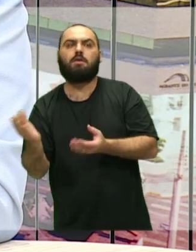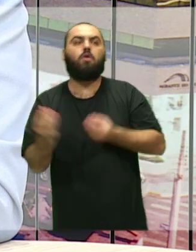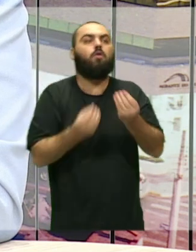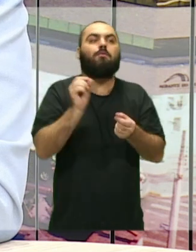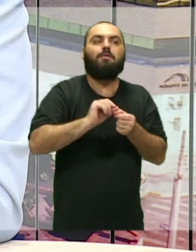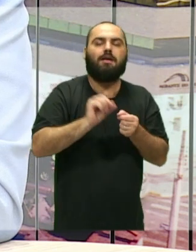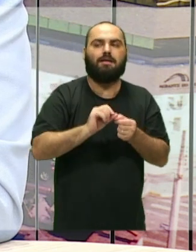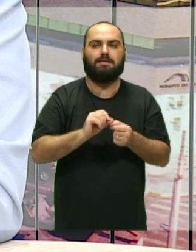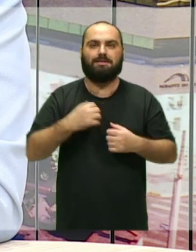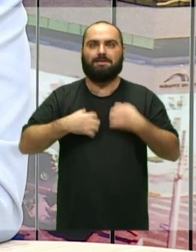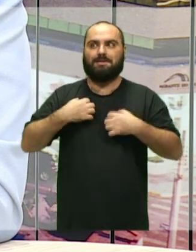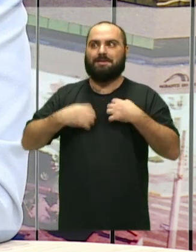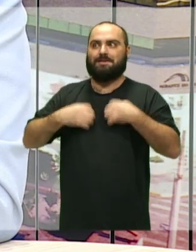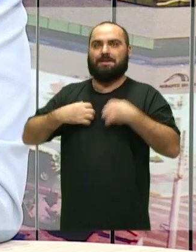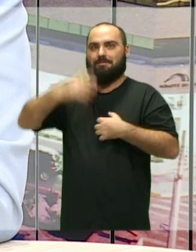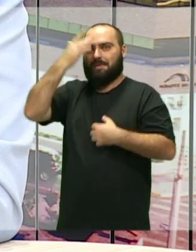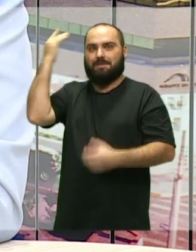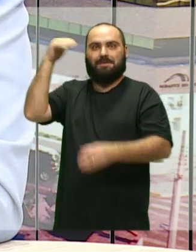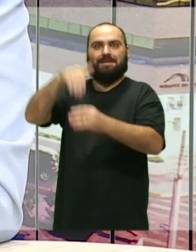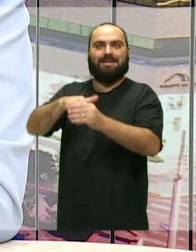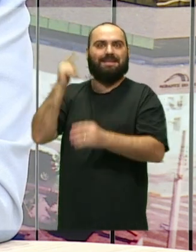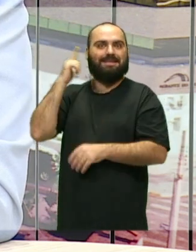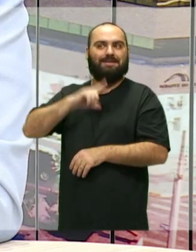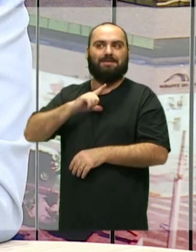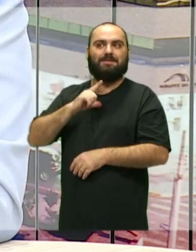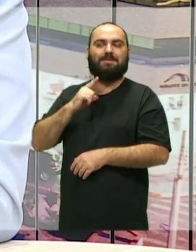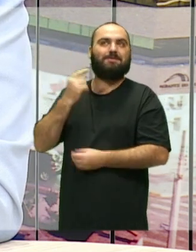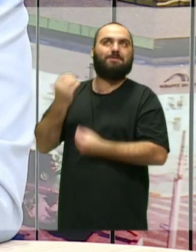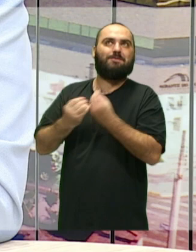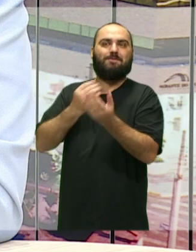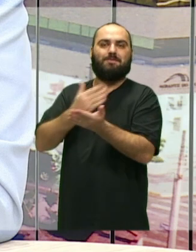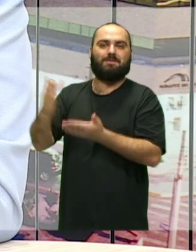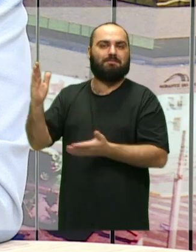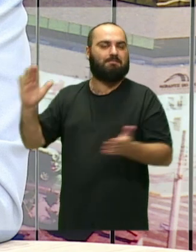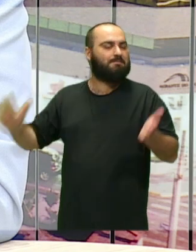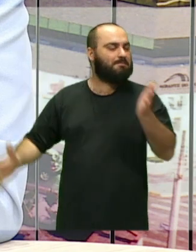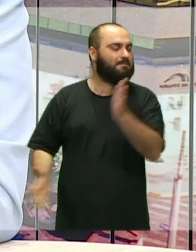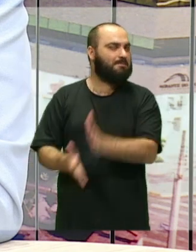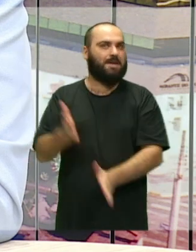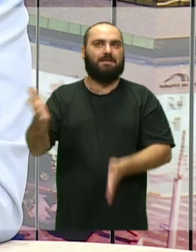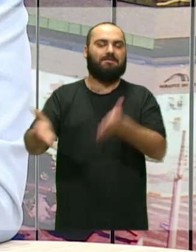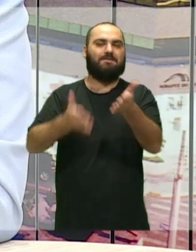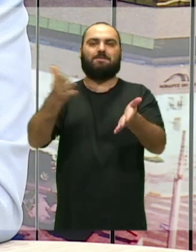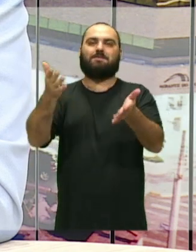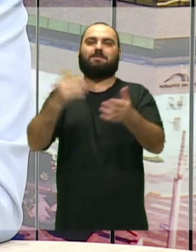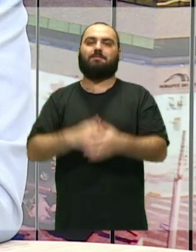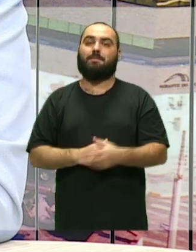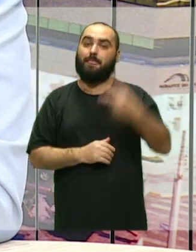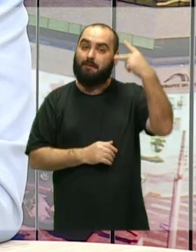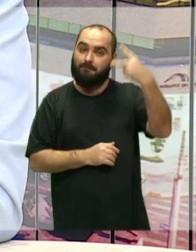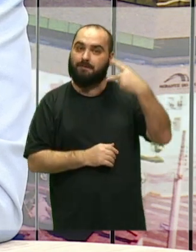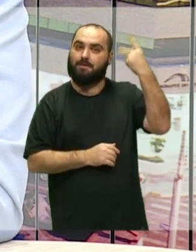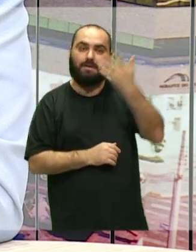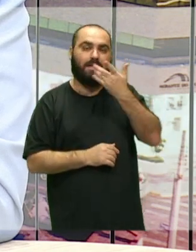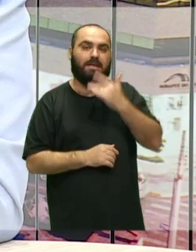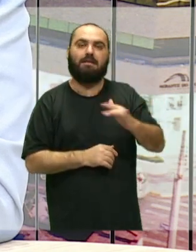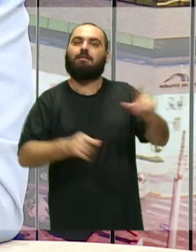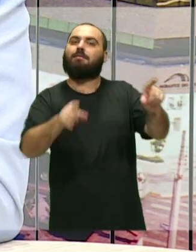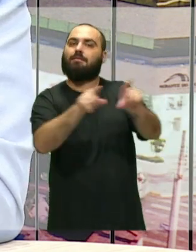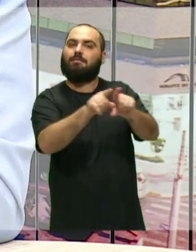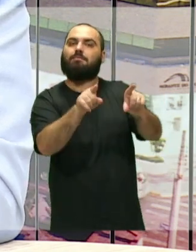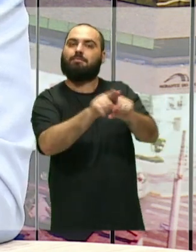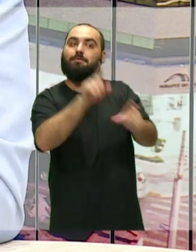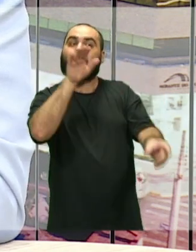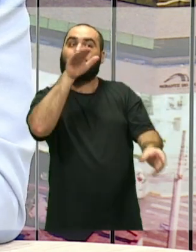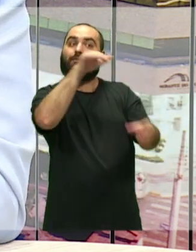básica de todo eleito né quando é que começa foi maravilhoso poder receber eles aqui e os vereadores também verem né votaram